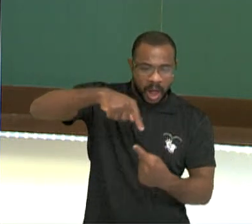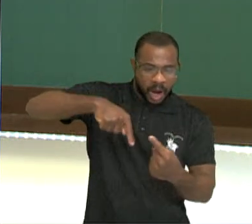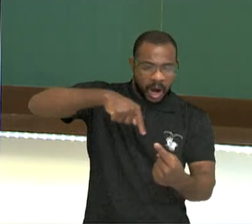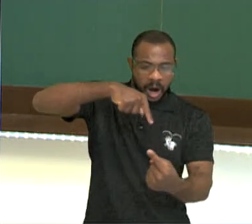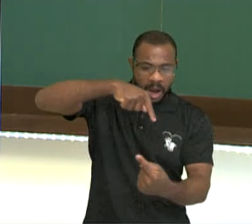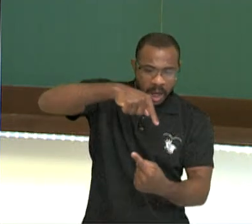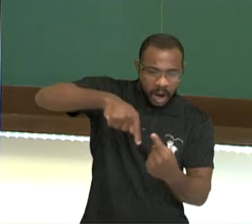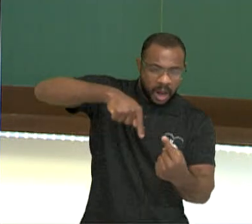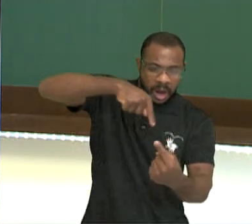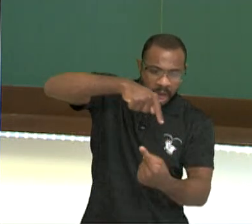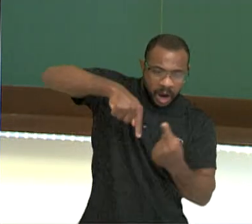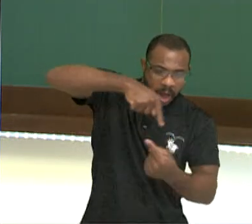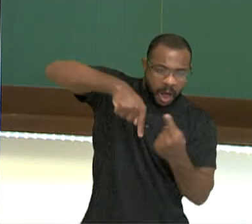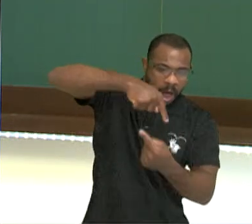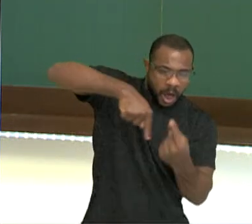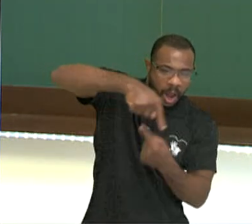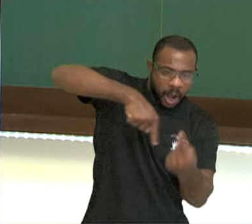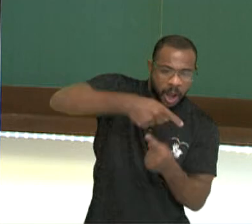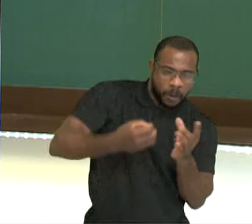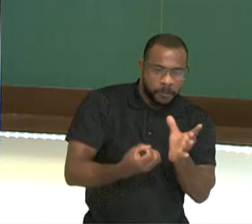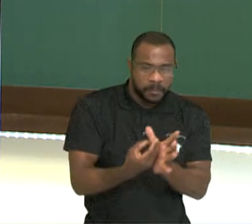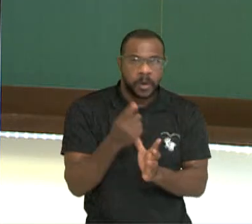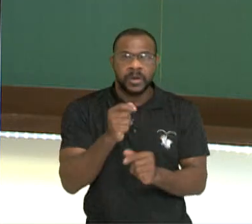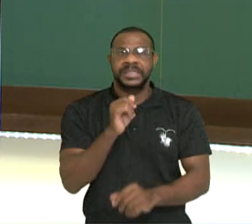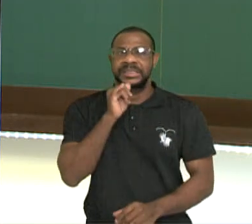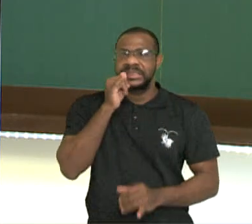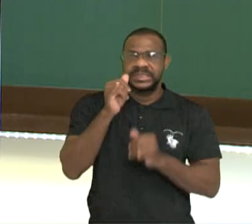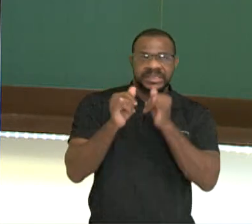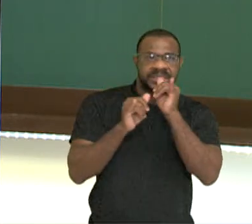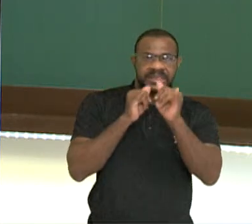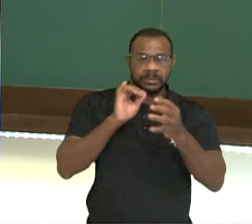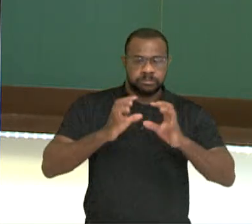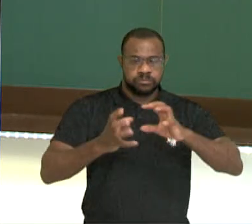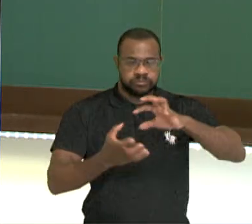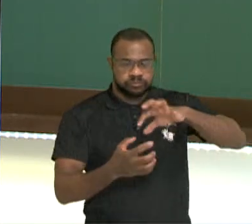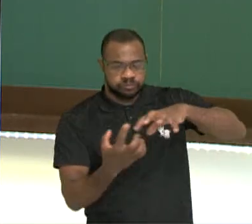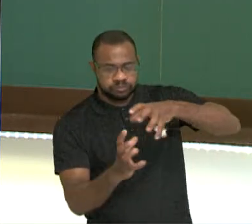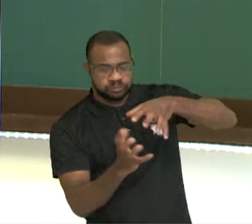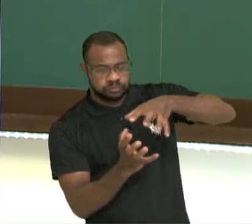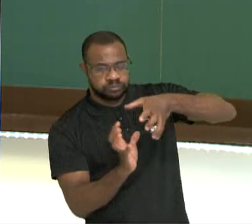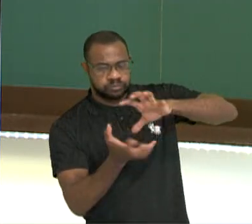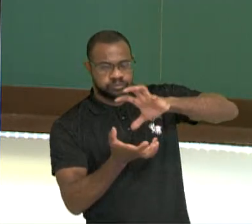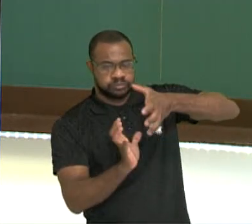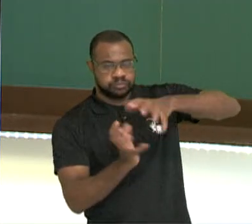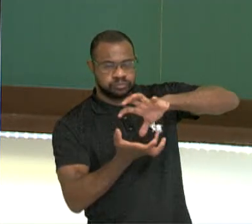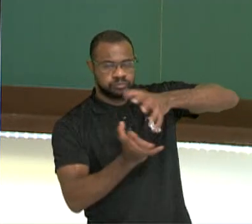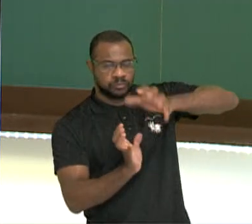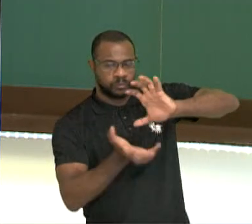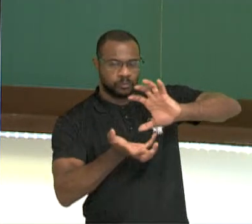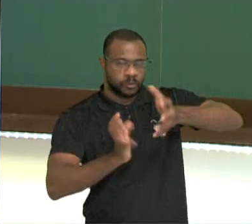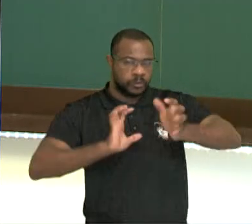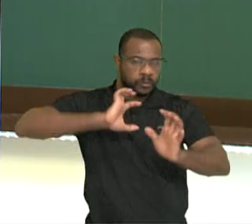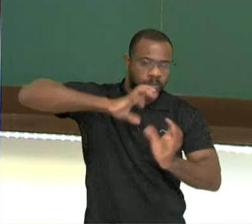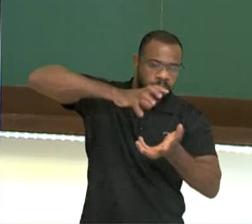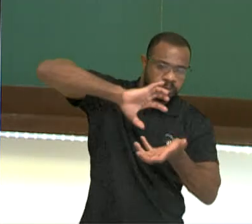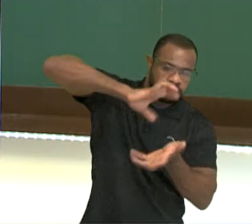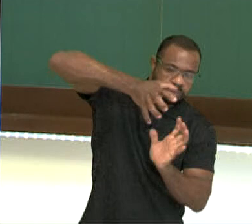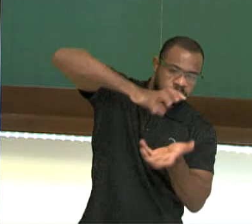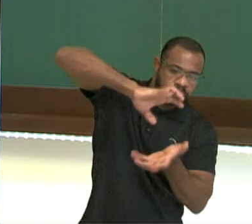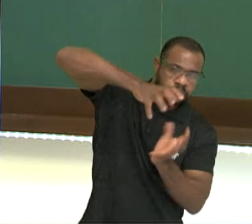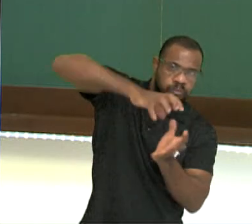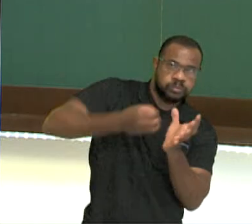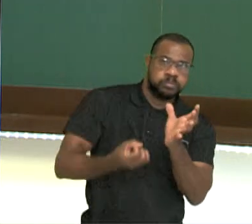produzir eletricidade. Então, a gente vai ter a transformação de uma energia em uma outra forma de energia. Então, uma energia